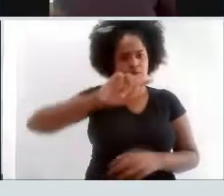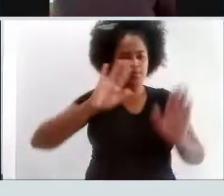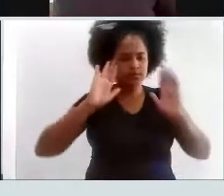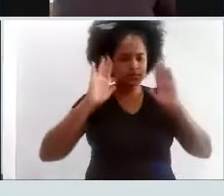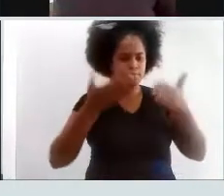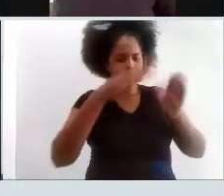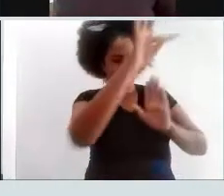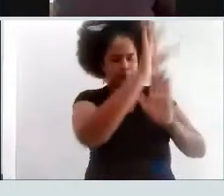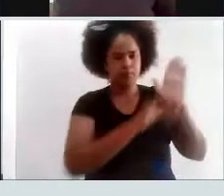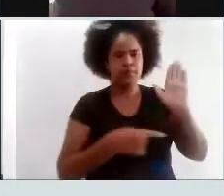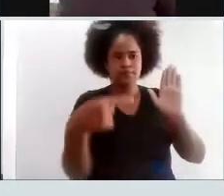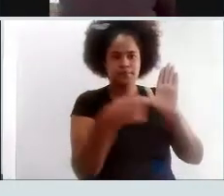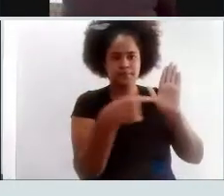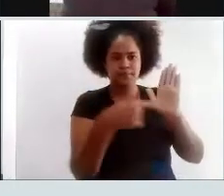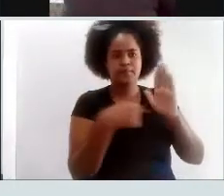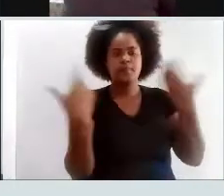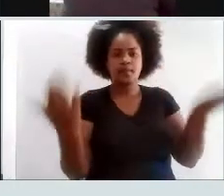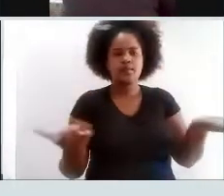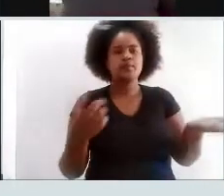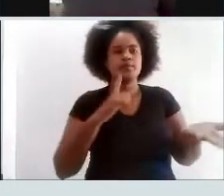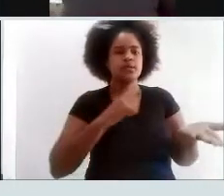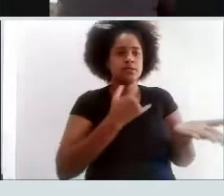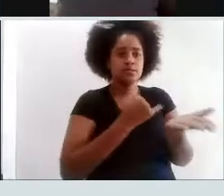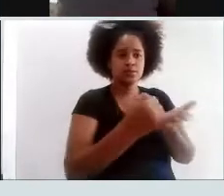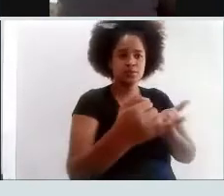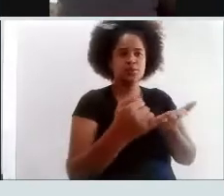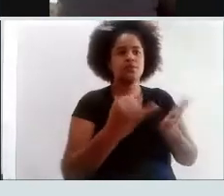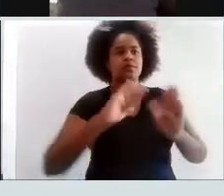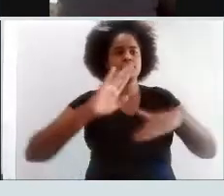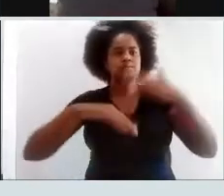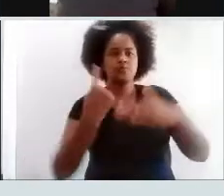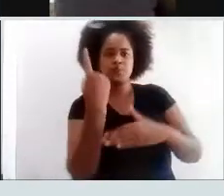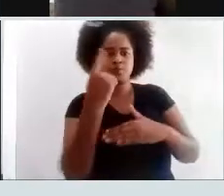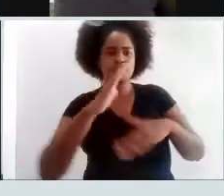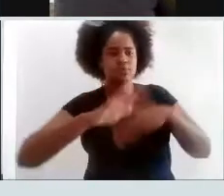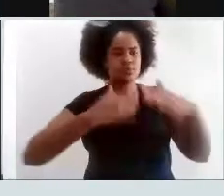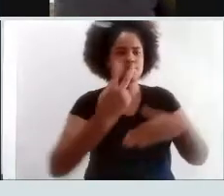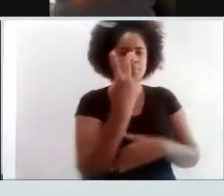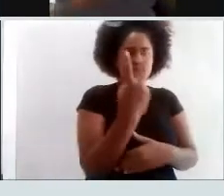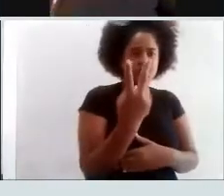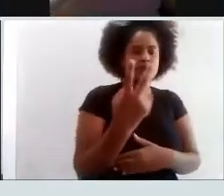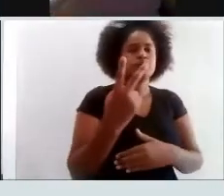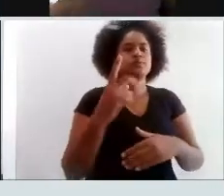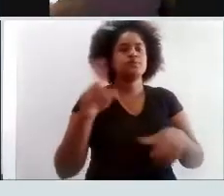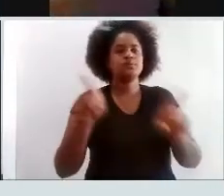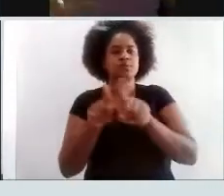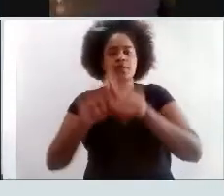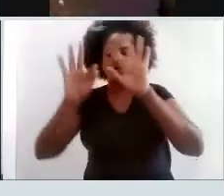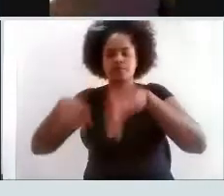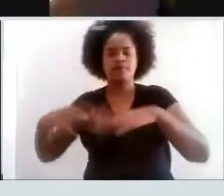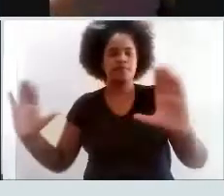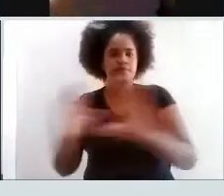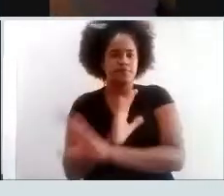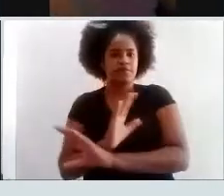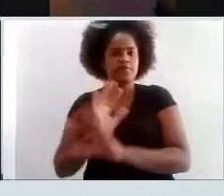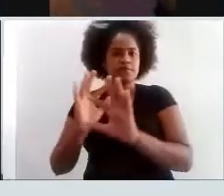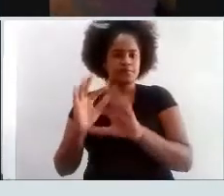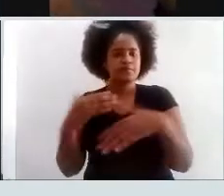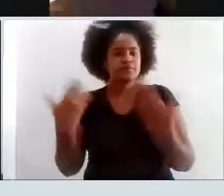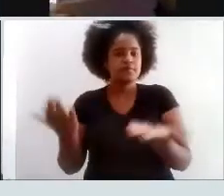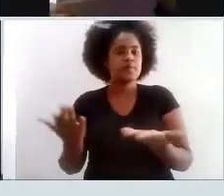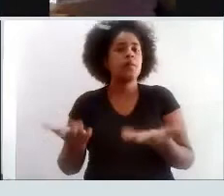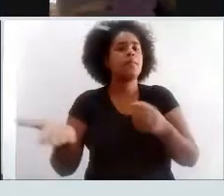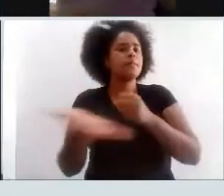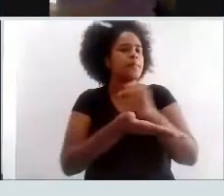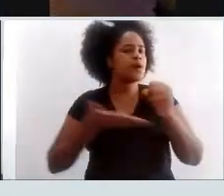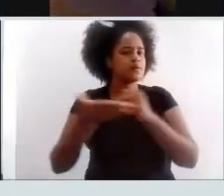E aí a gente tem introdução, desenvolvimento 1, desenvolvimento 2 e conclusão. De maneira bem basilar, já que a gente vai